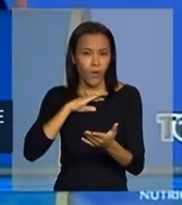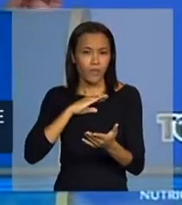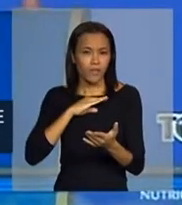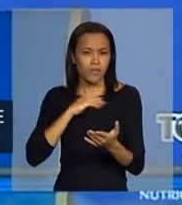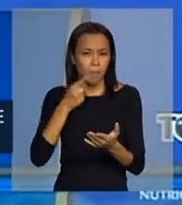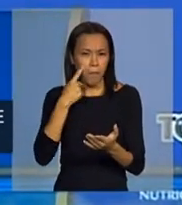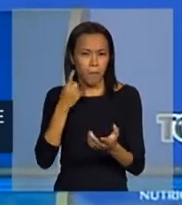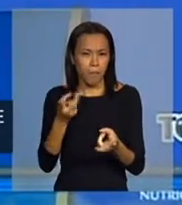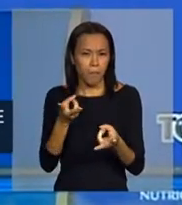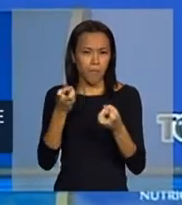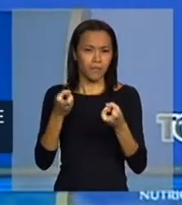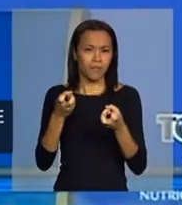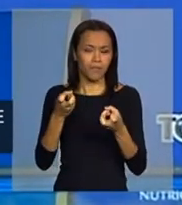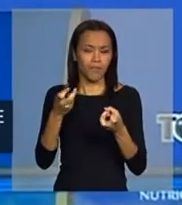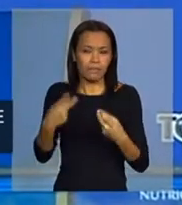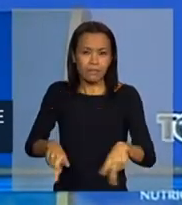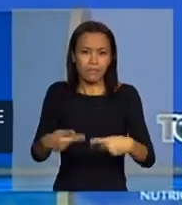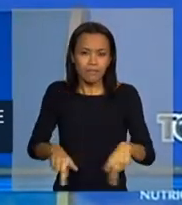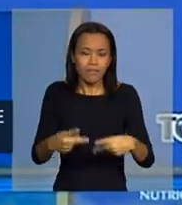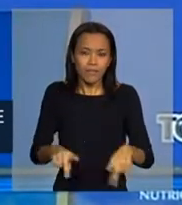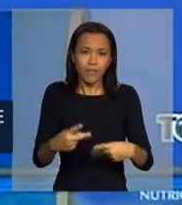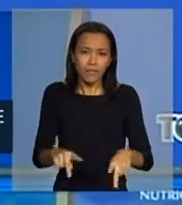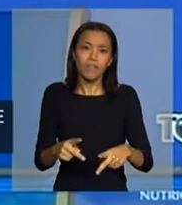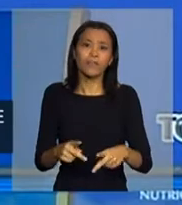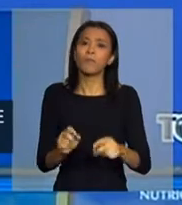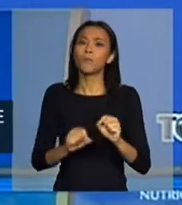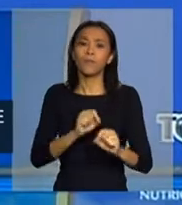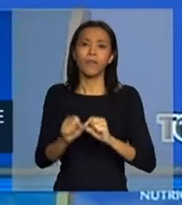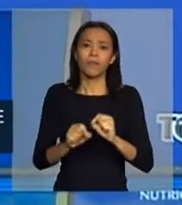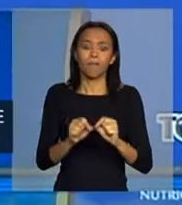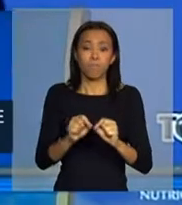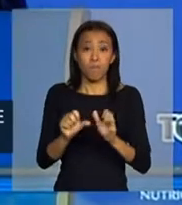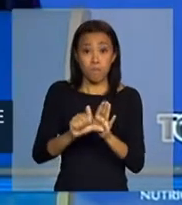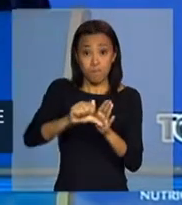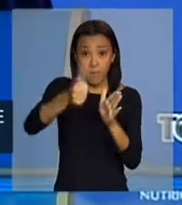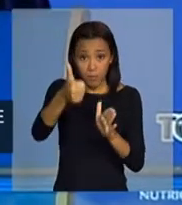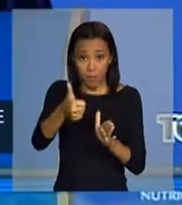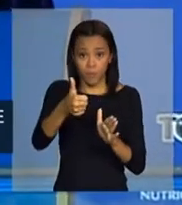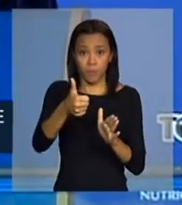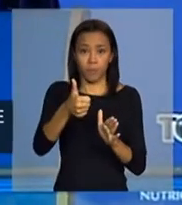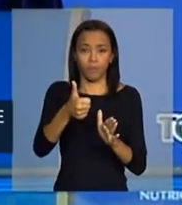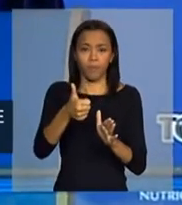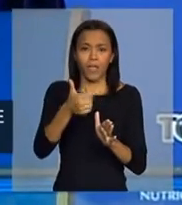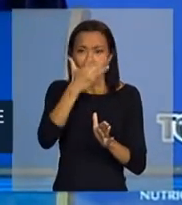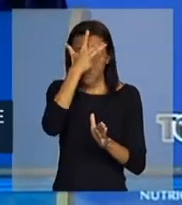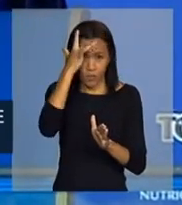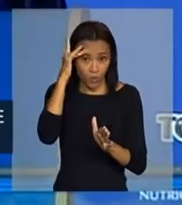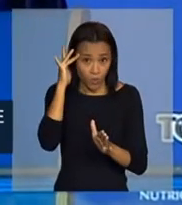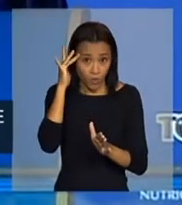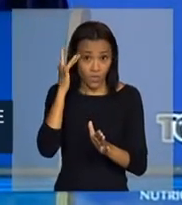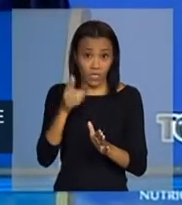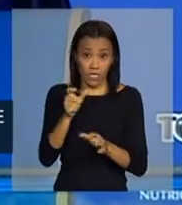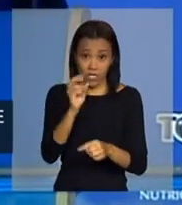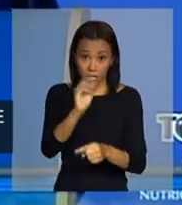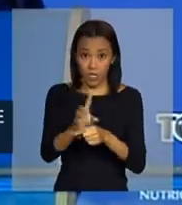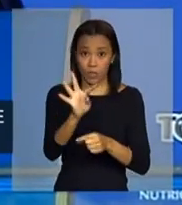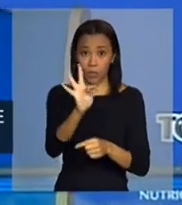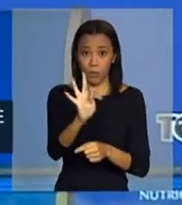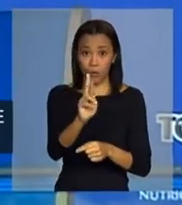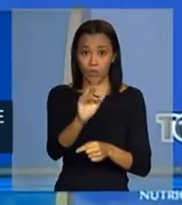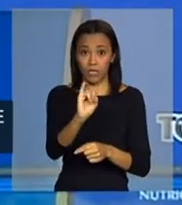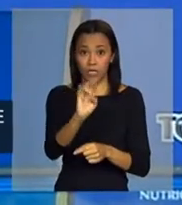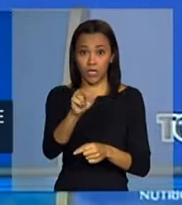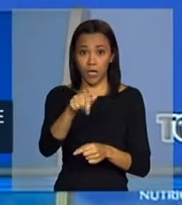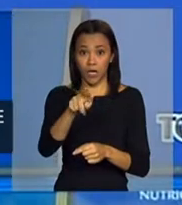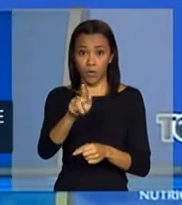à intuição mineira. A intuição mineira que levou primeiro os criadores do Triângulo a